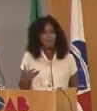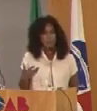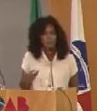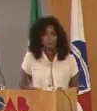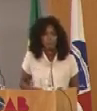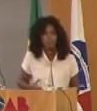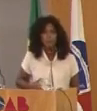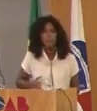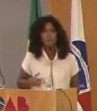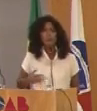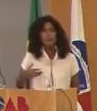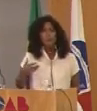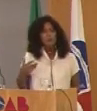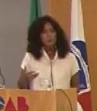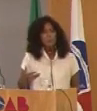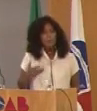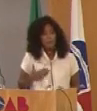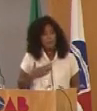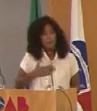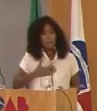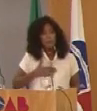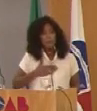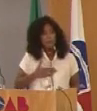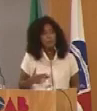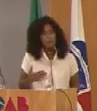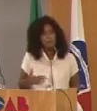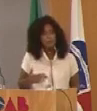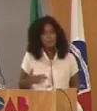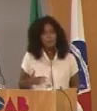Preta Ferreira.